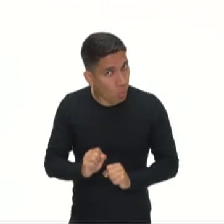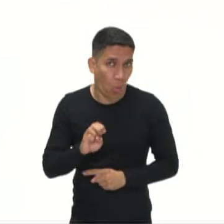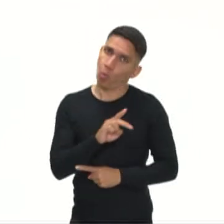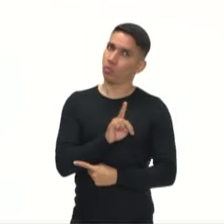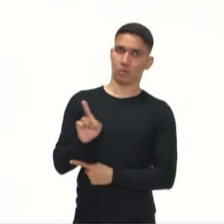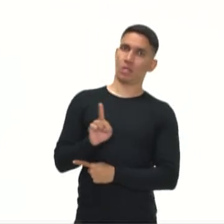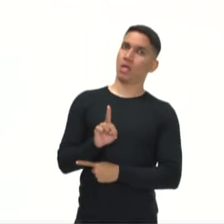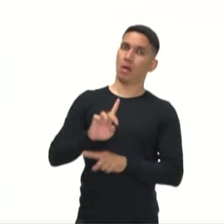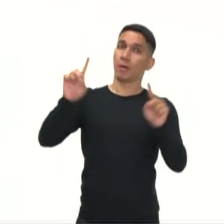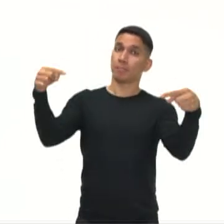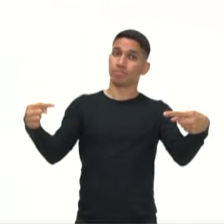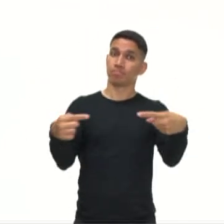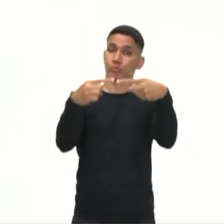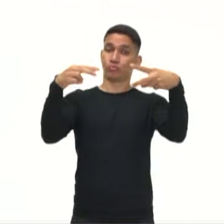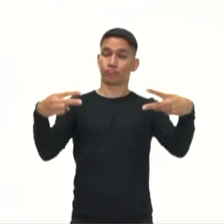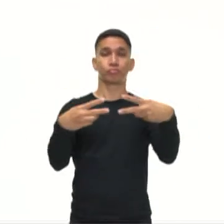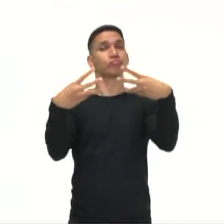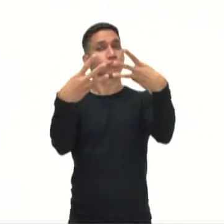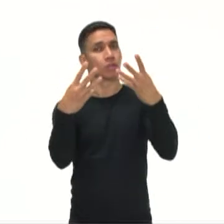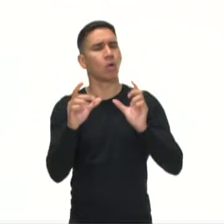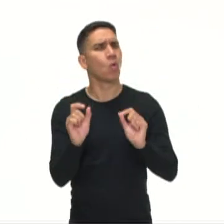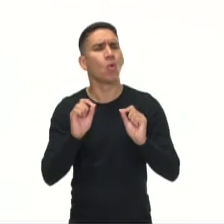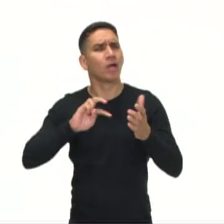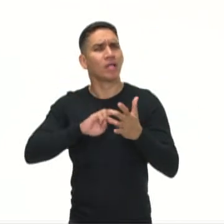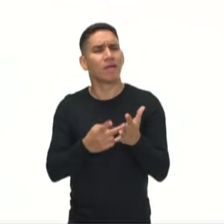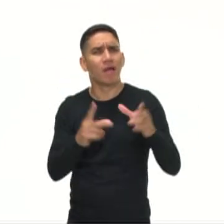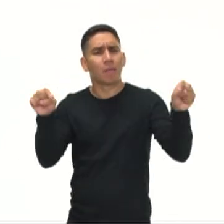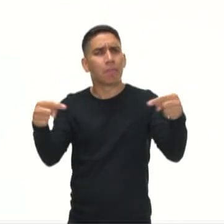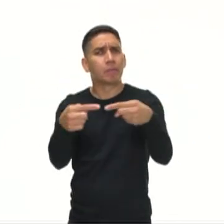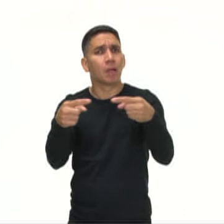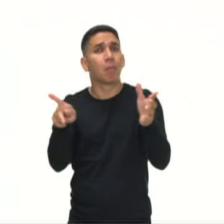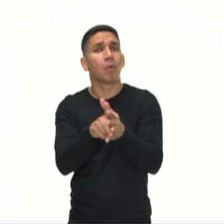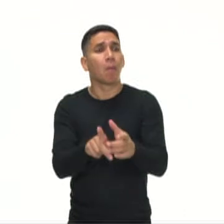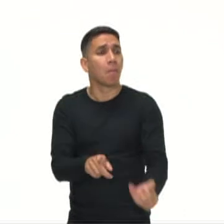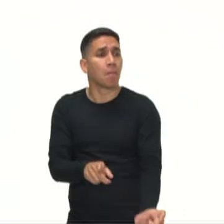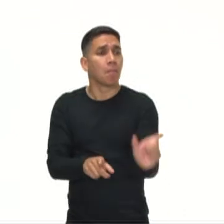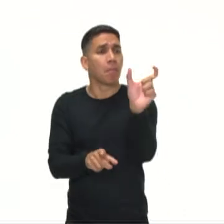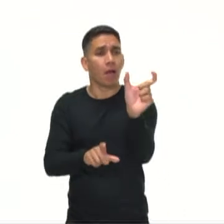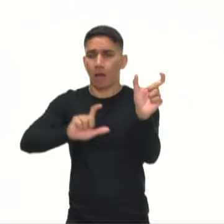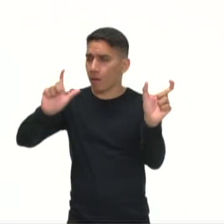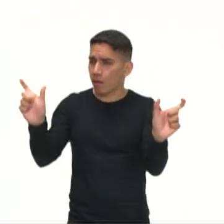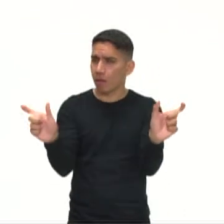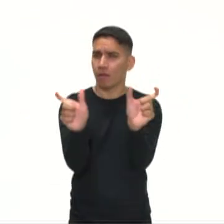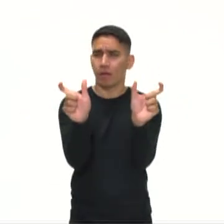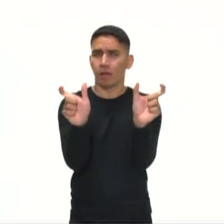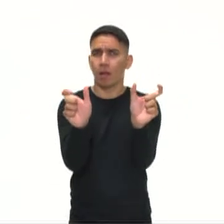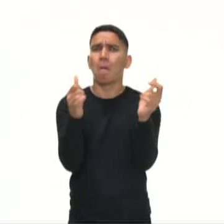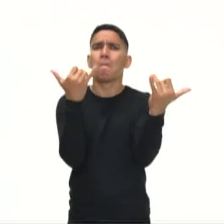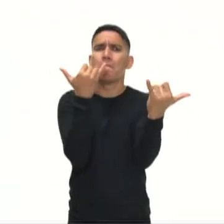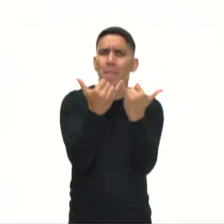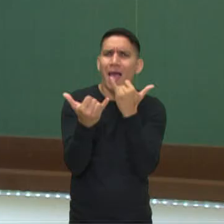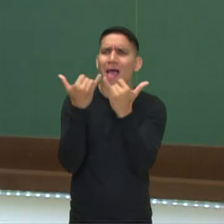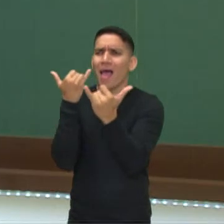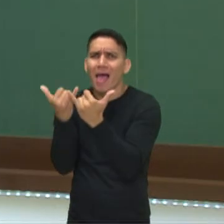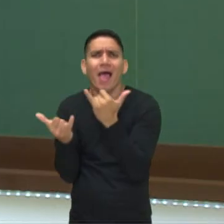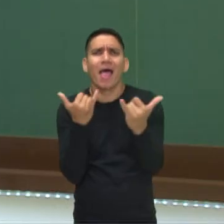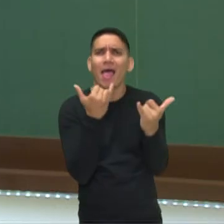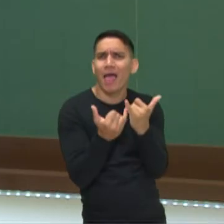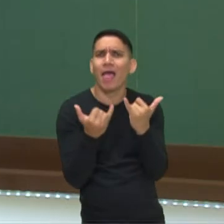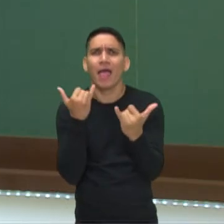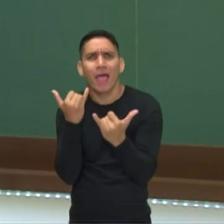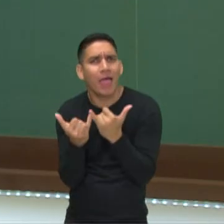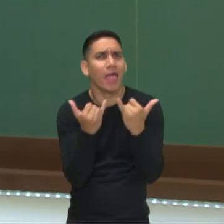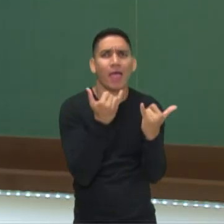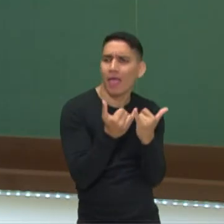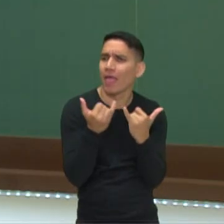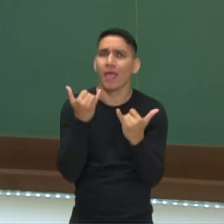ter rimas. Relembrando, o que são rimas? Palavras que têm o mesmo som ou som parecido. Então, você